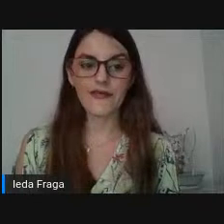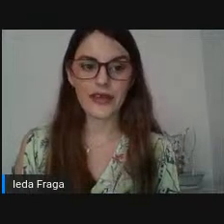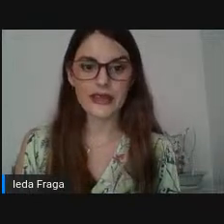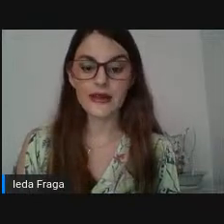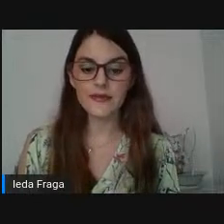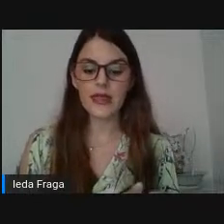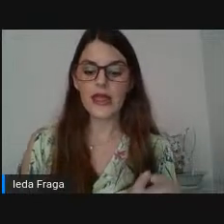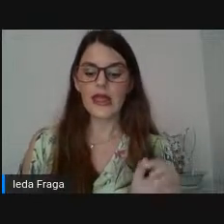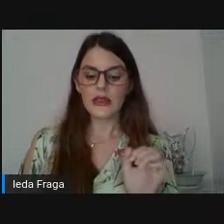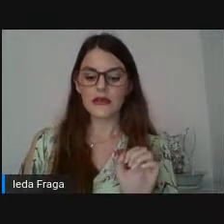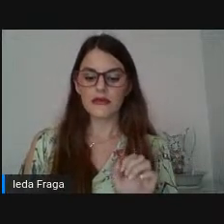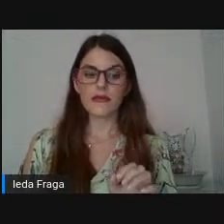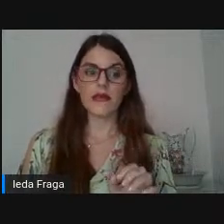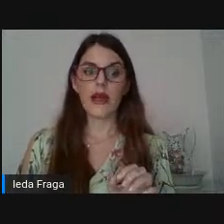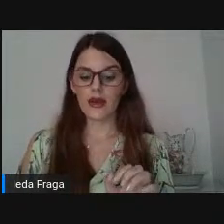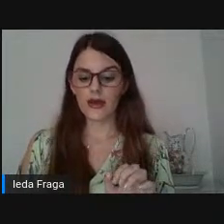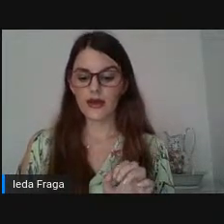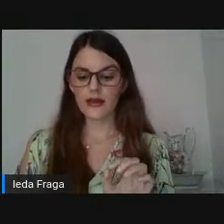e a Frida.